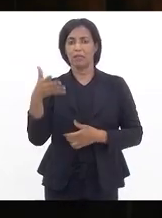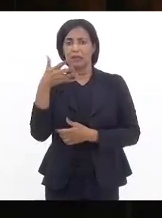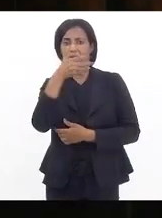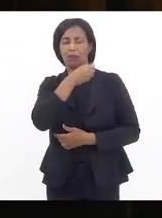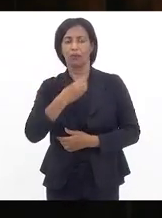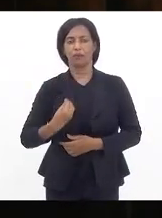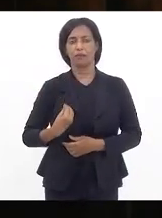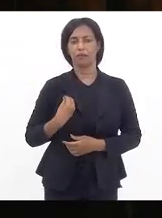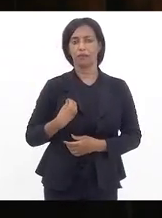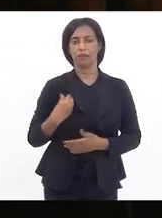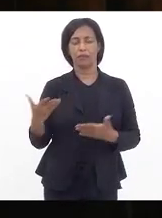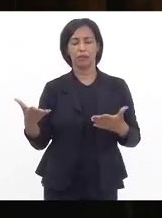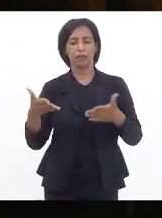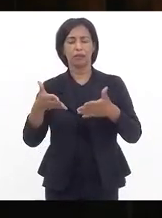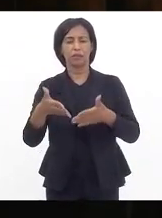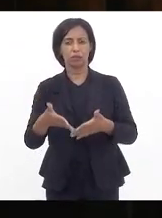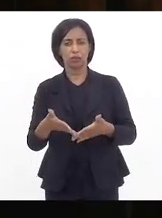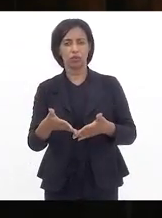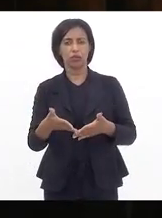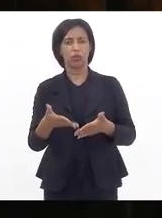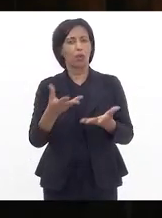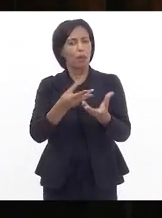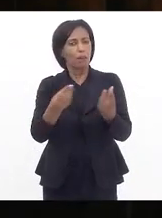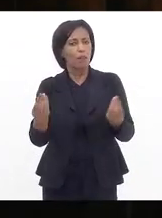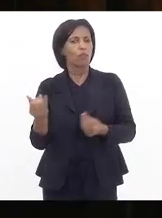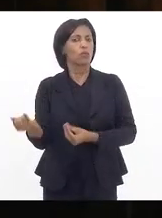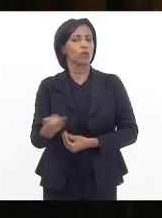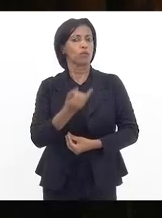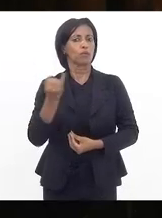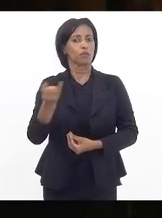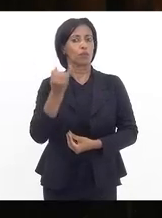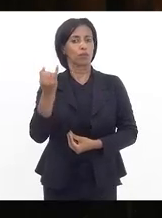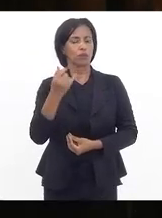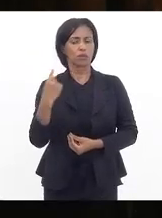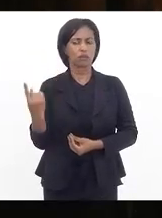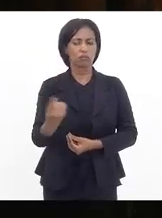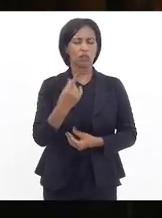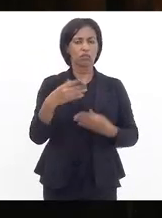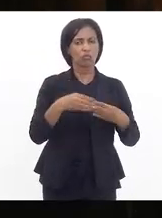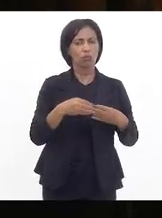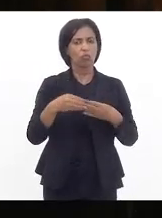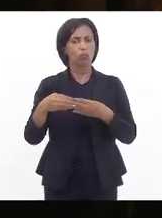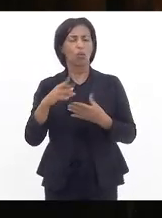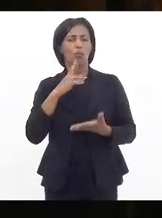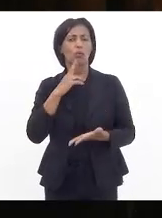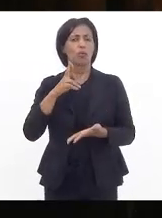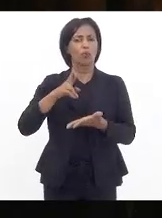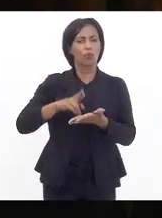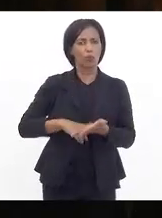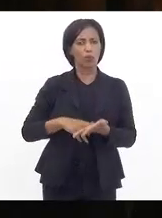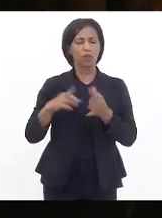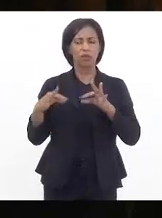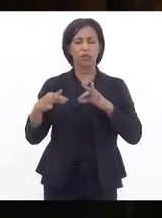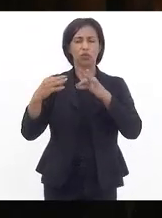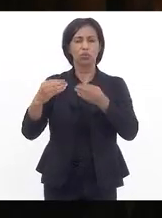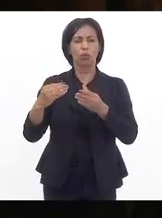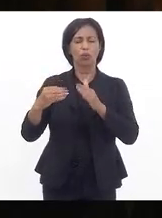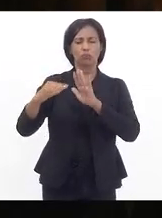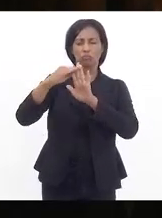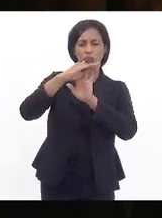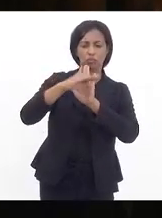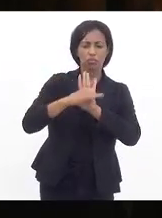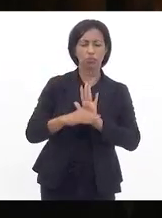salva vidas Então nesse sentido é muito importante a gente conduzir reconhecer todos os